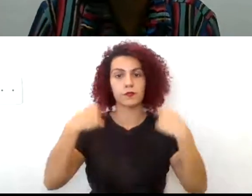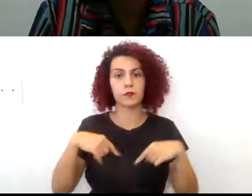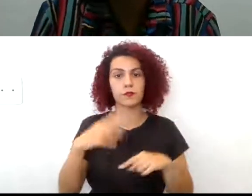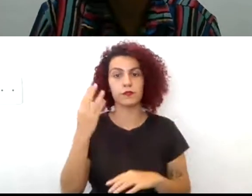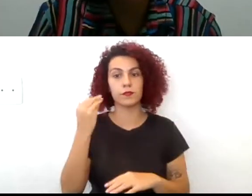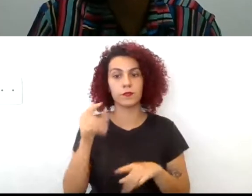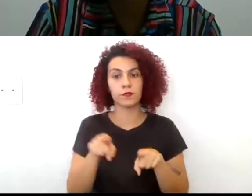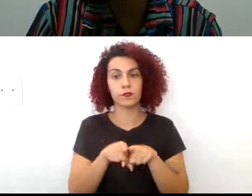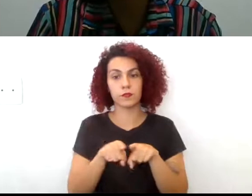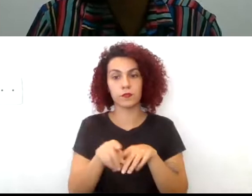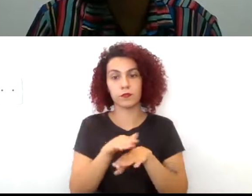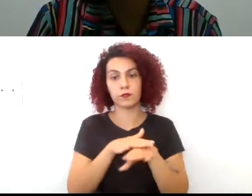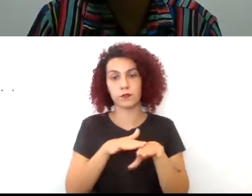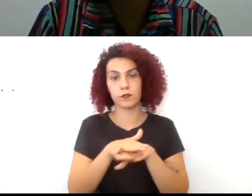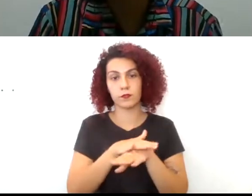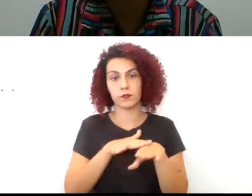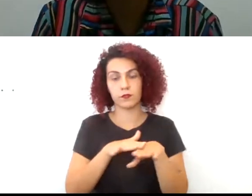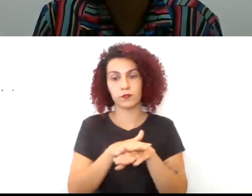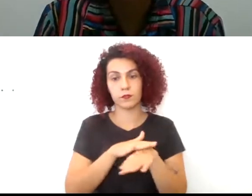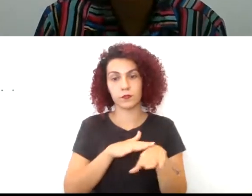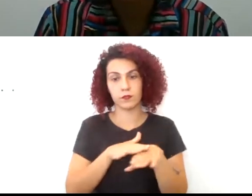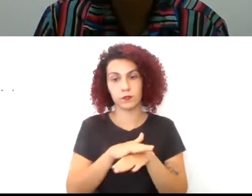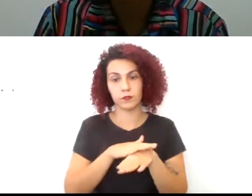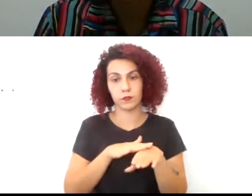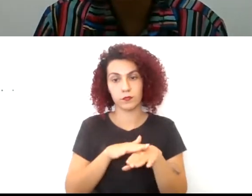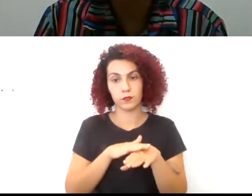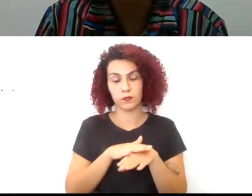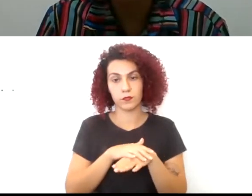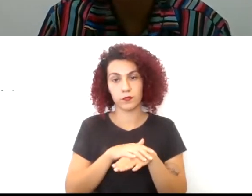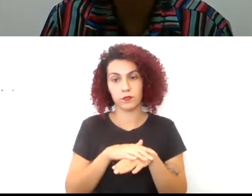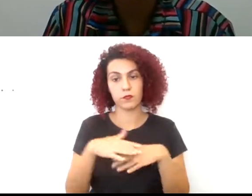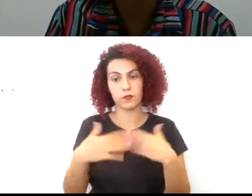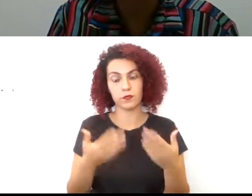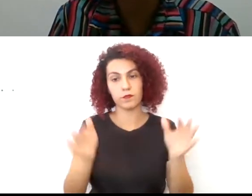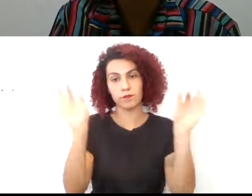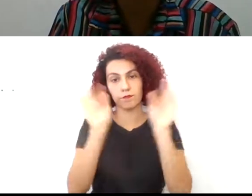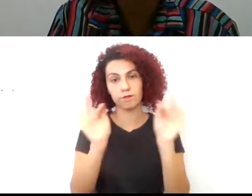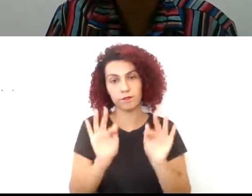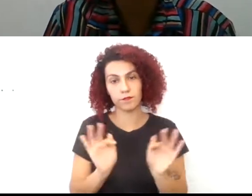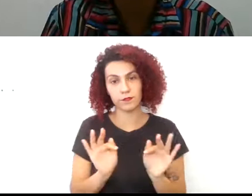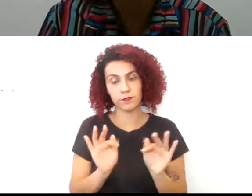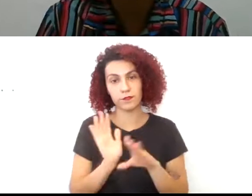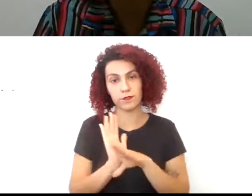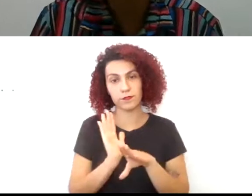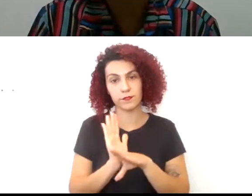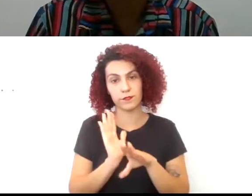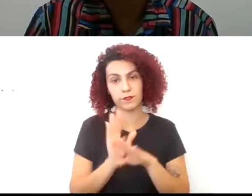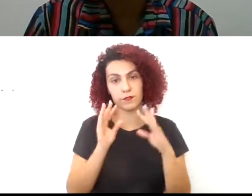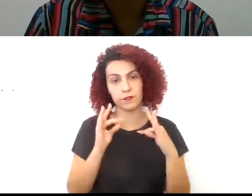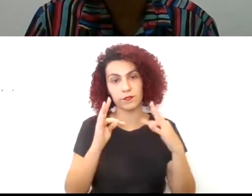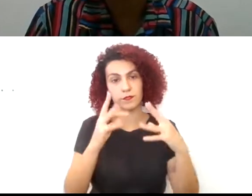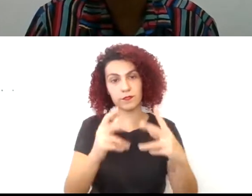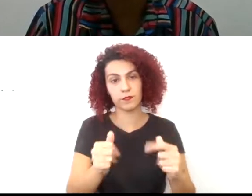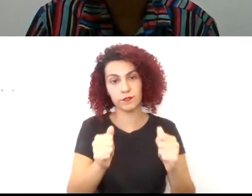conversa que é nossa base de construção de conhecimento tá ela fico muito feliz assim de Rita contribuído para todo mundo